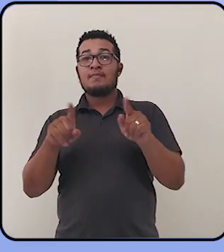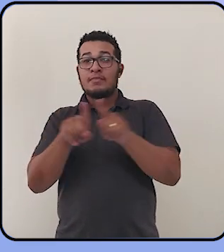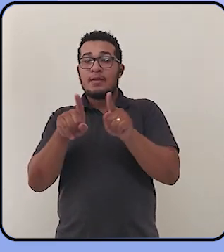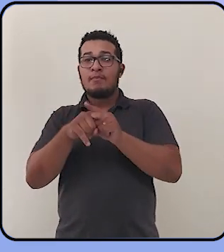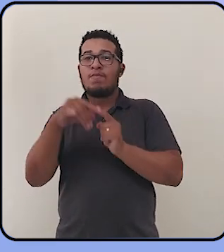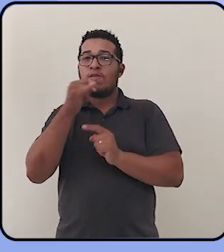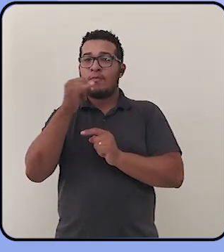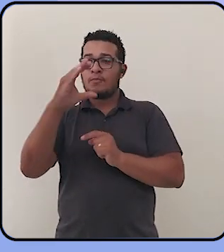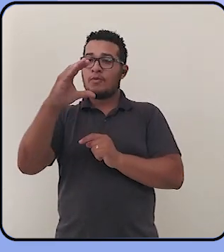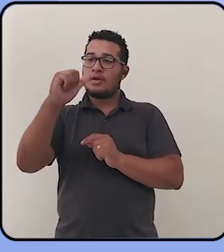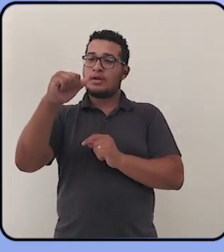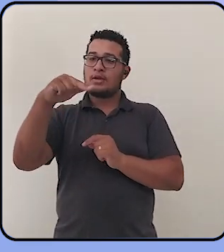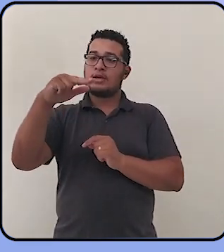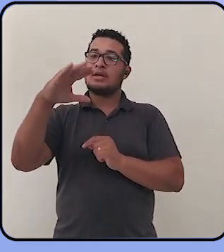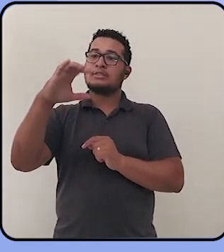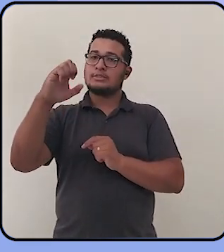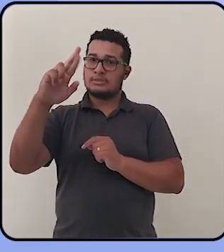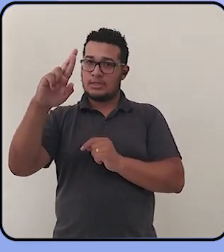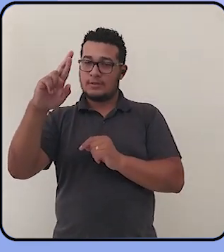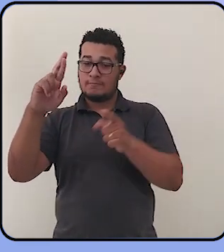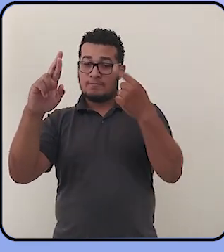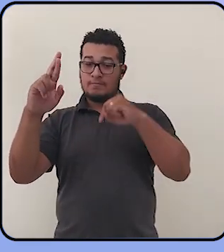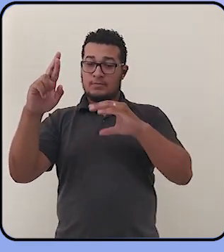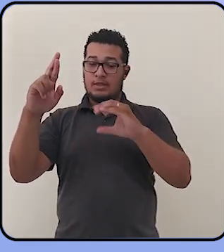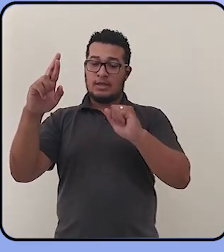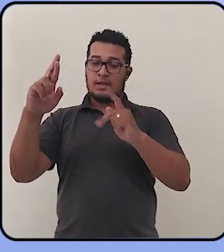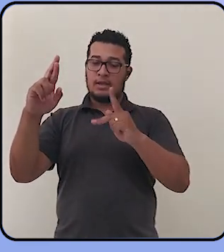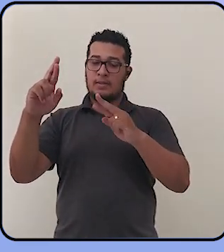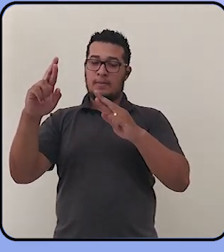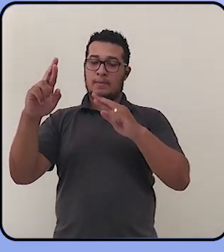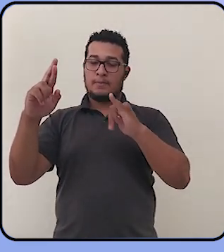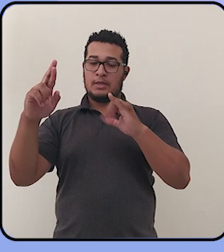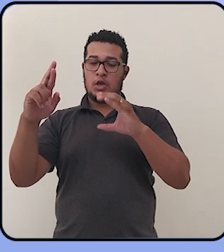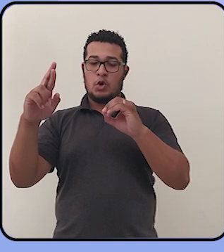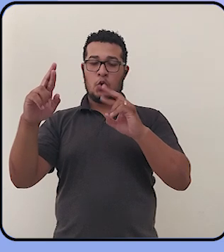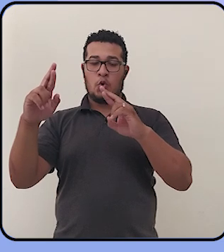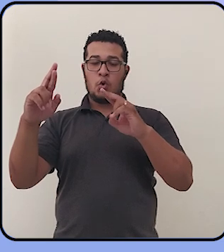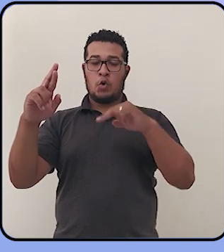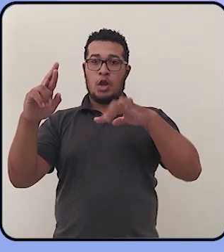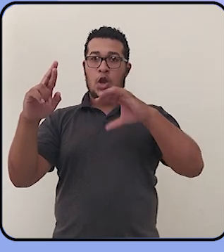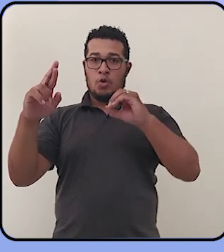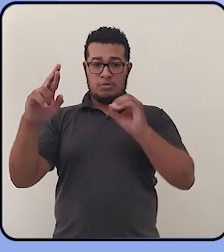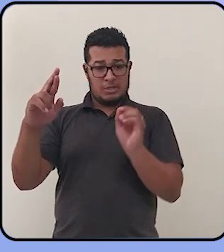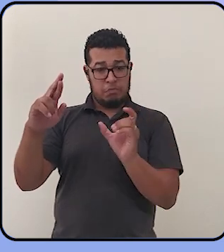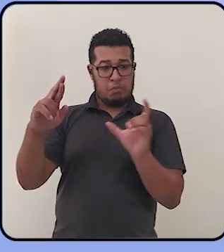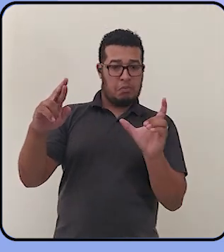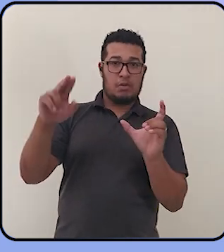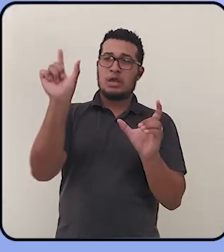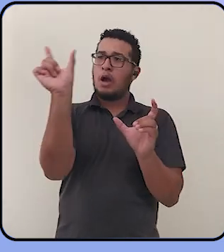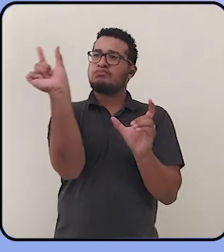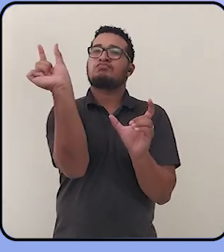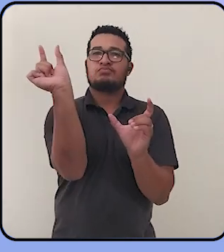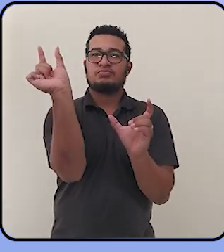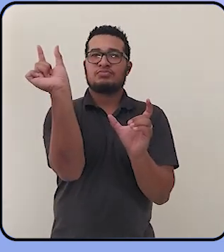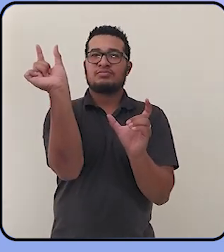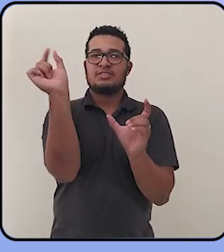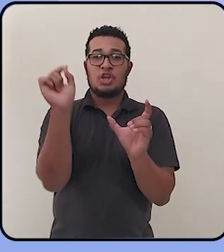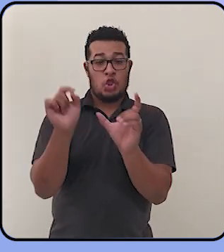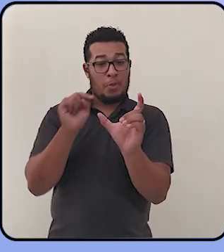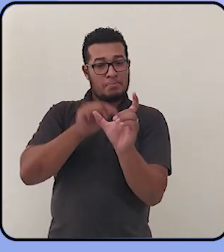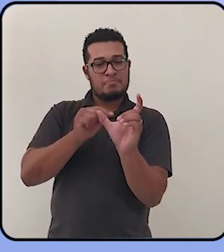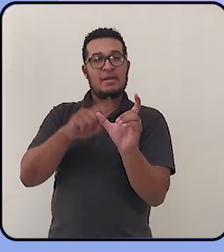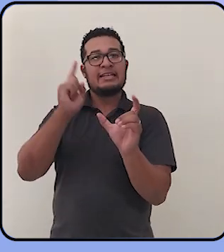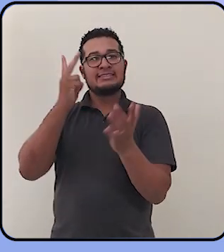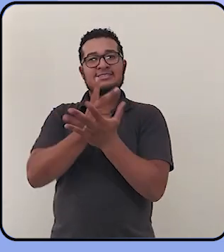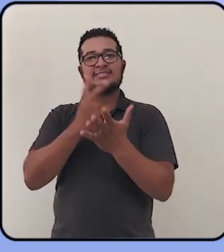e de Capricórnio, a palavra Capricórnio é maior do que a palavra Câncer. Nomes